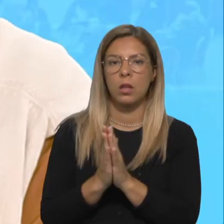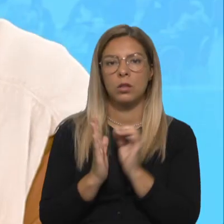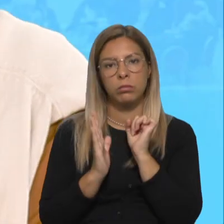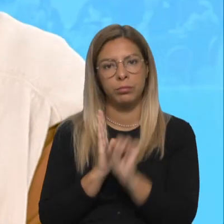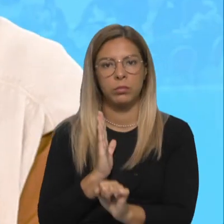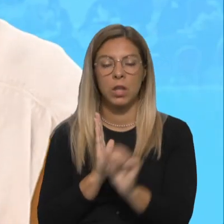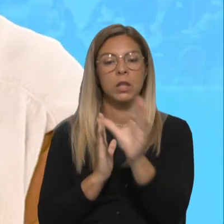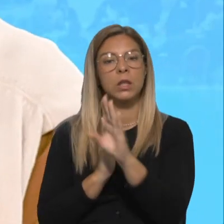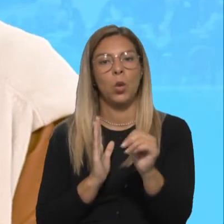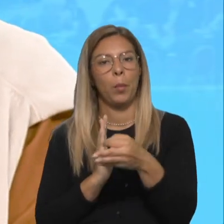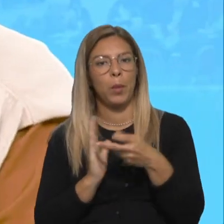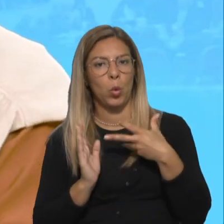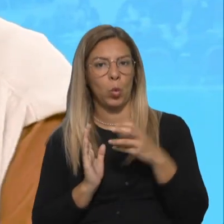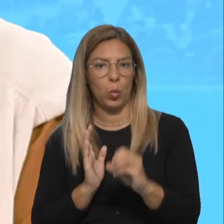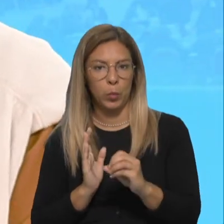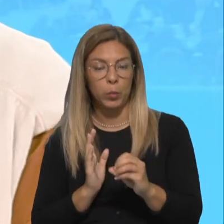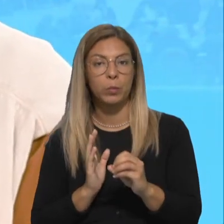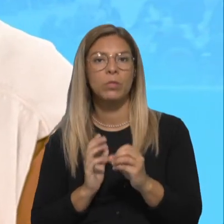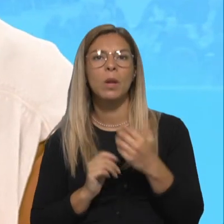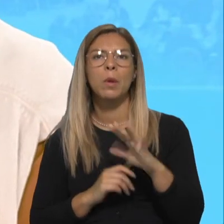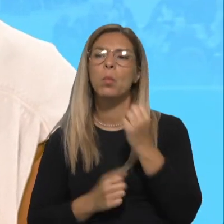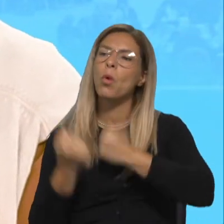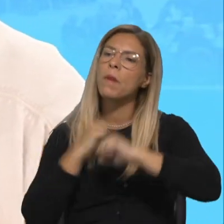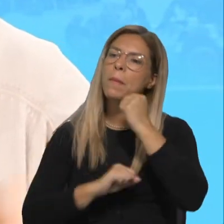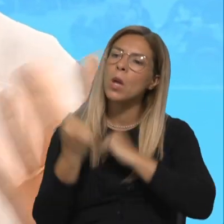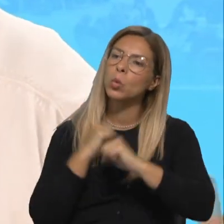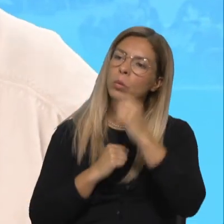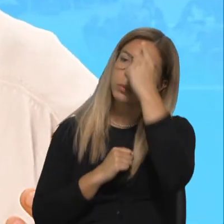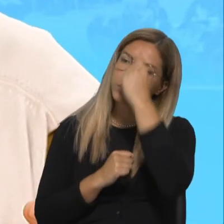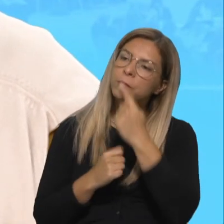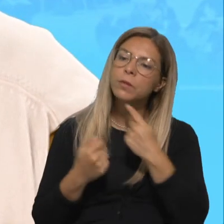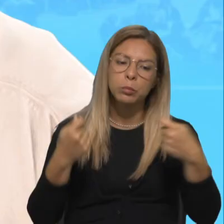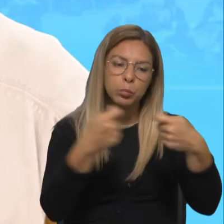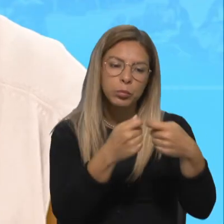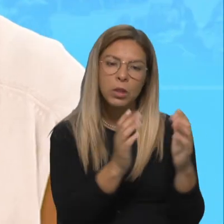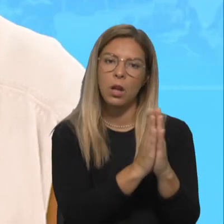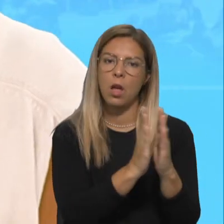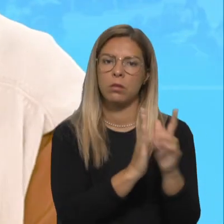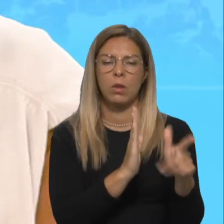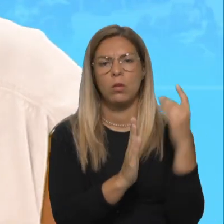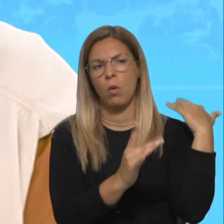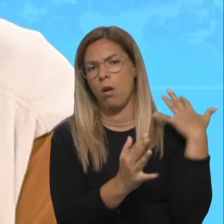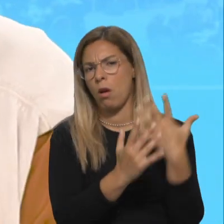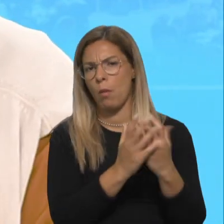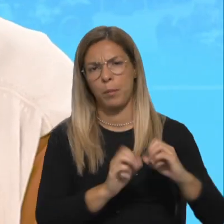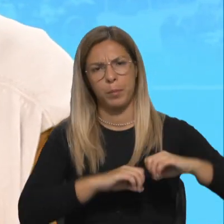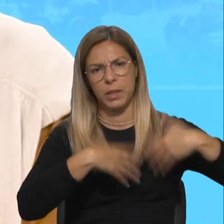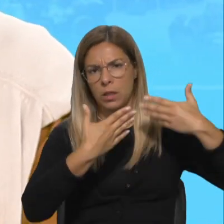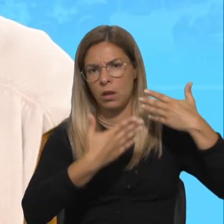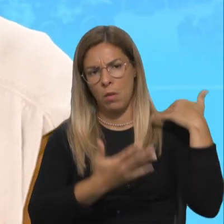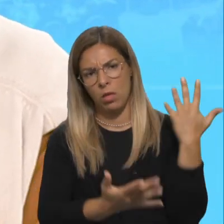Pedro. Os movimentos fazem parte de um perfil carismático da Igreja que existe desde o início da Igreja.